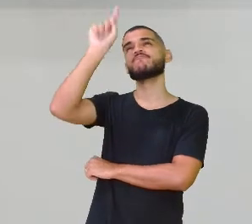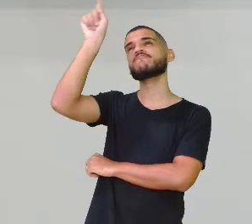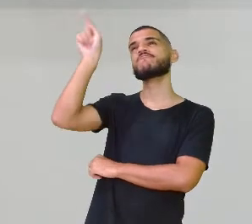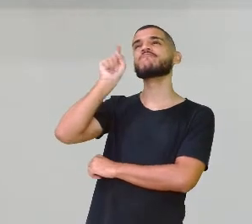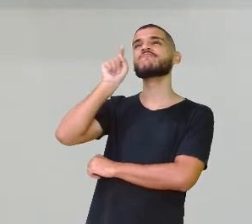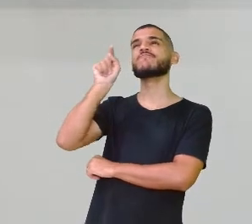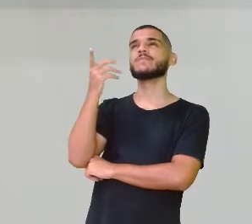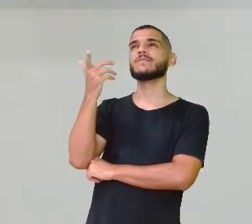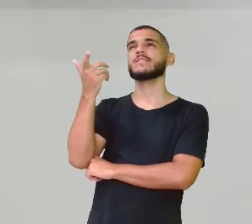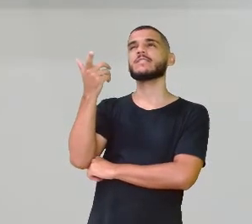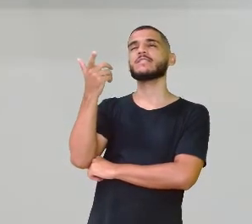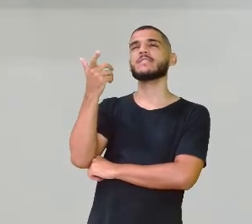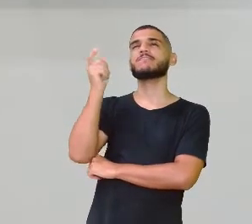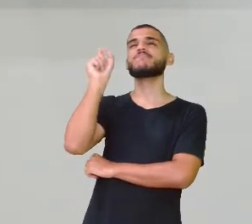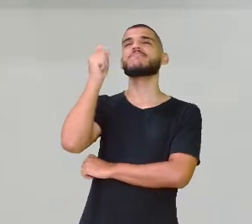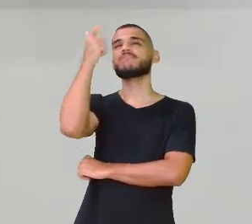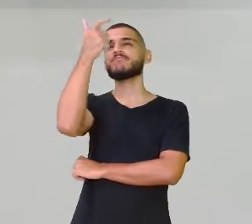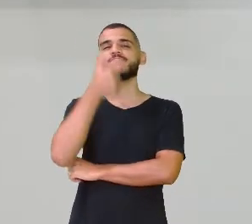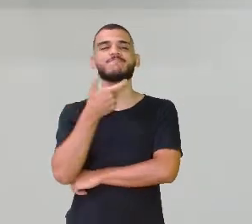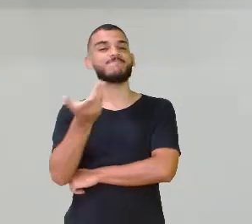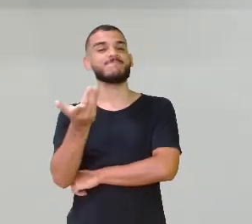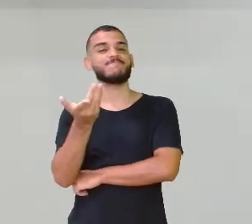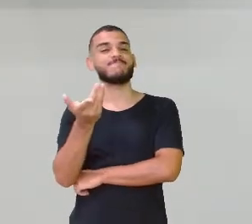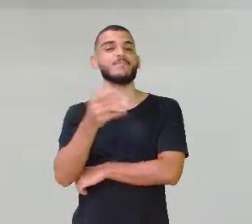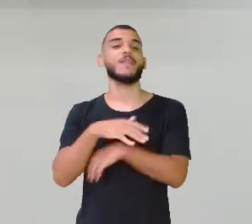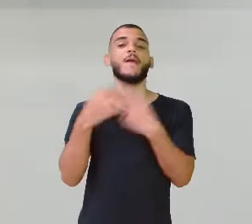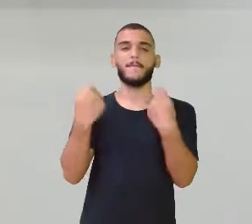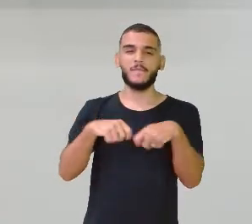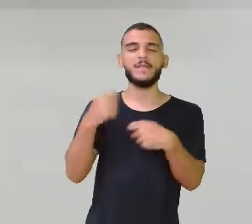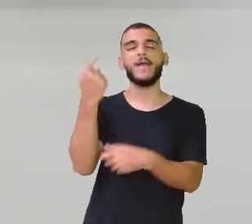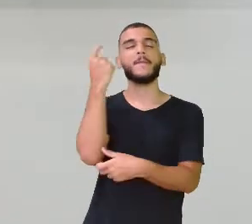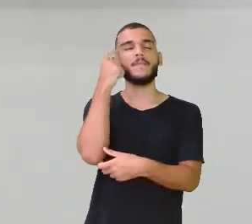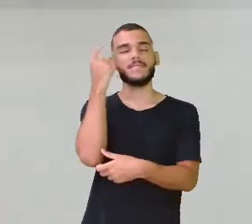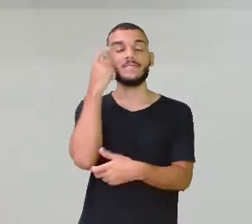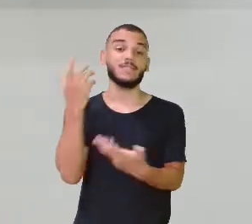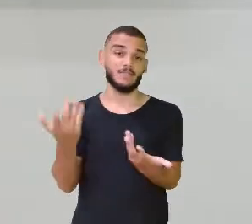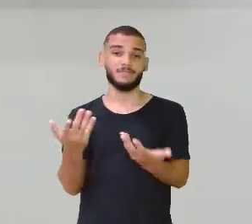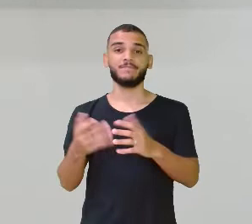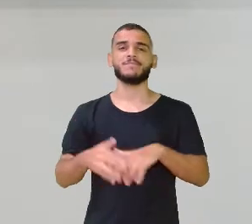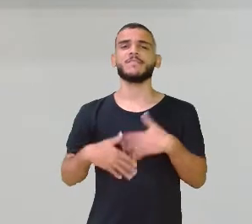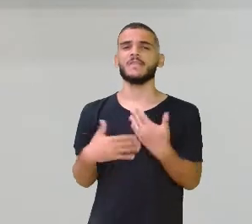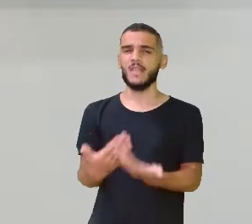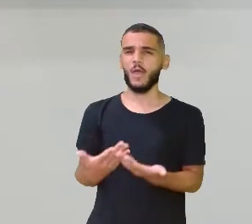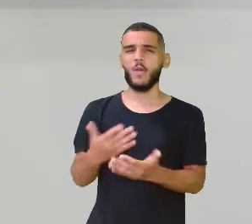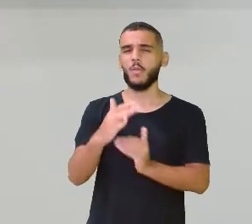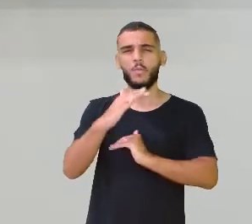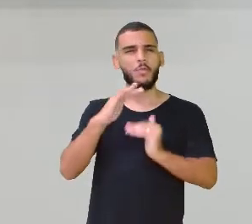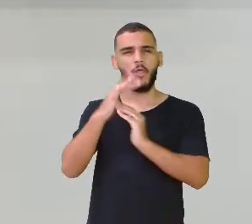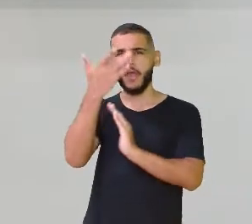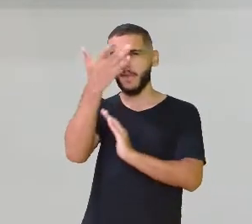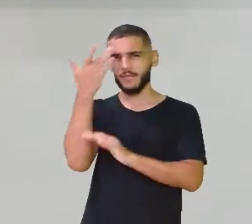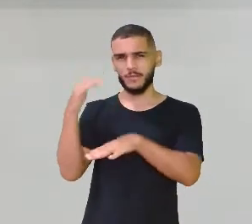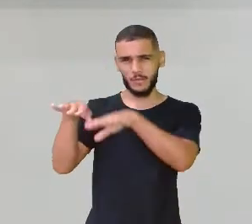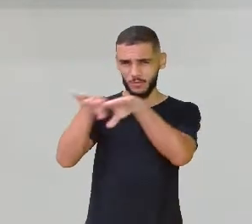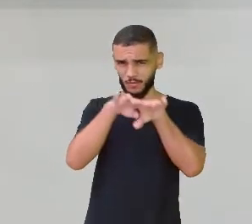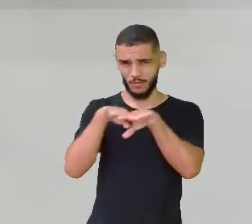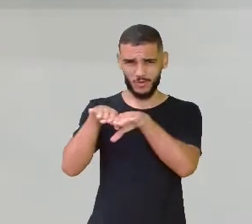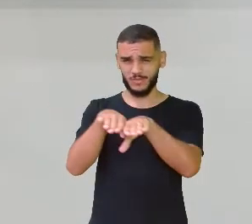né? Já está na hora da gente começar a pensar. E agora imagina, será que todas as pessoas são